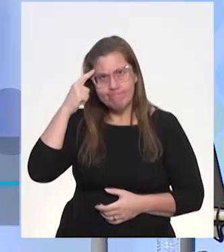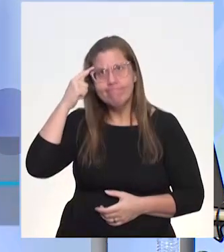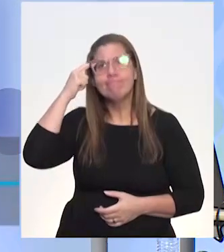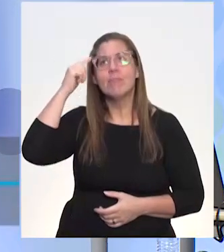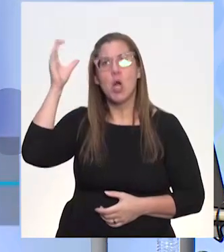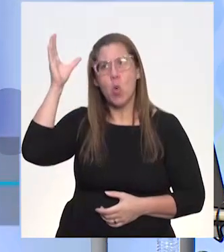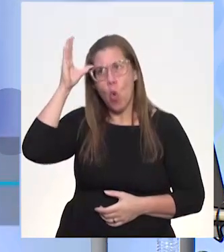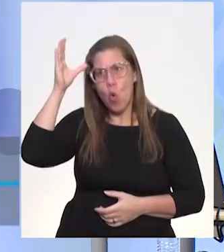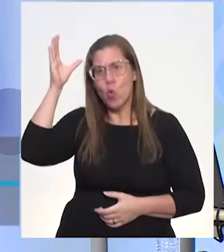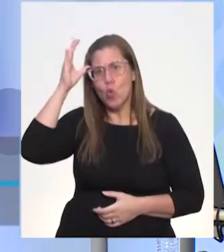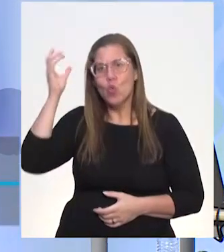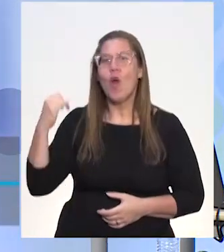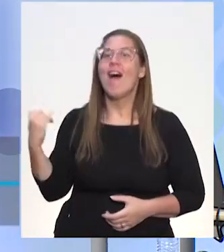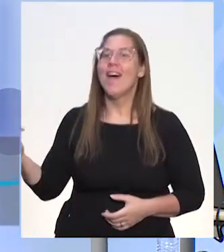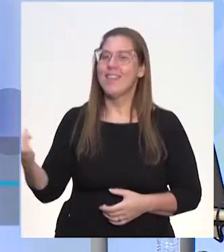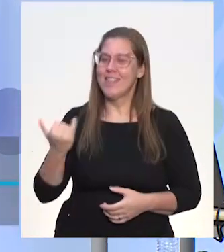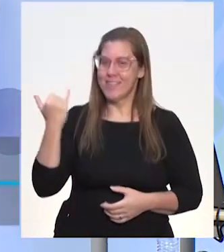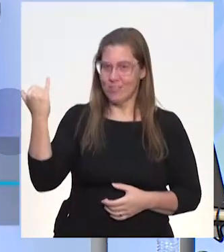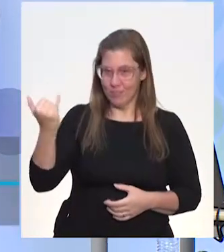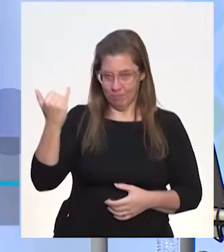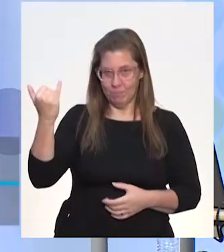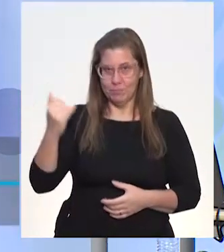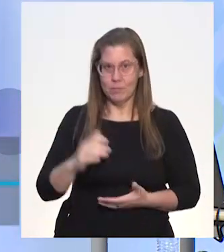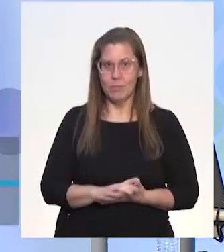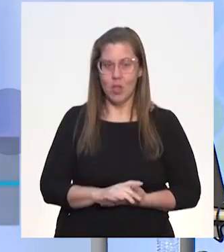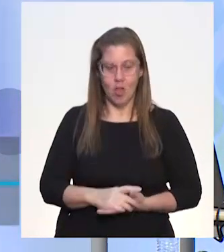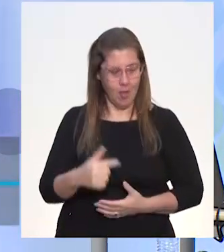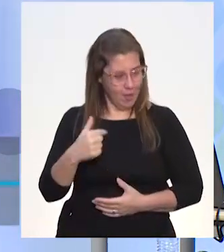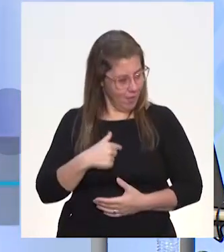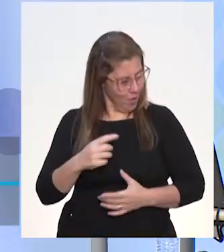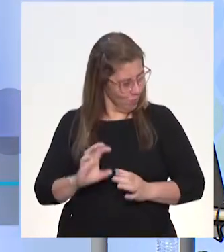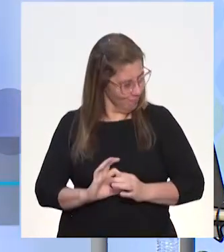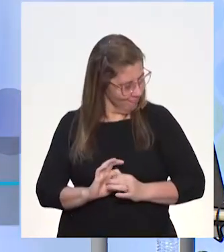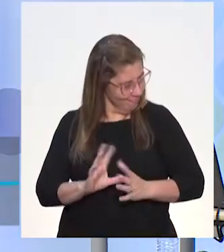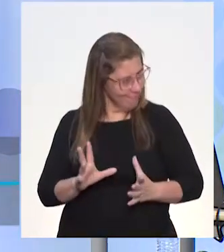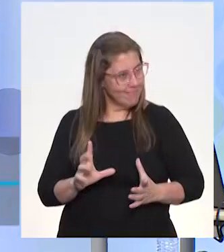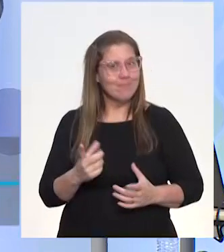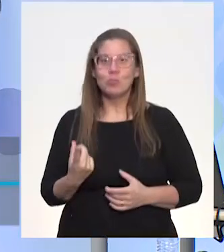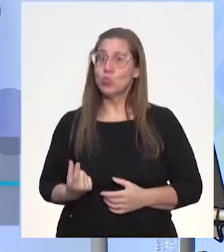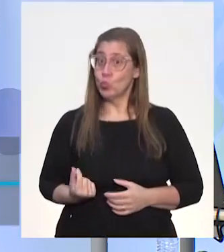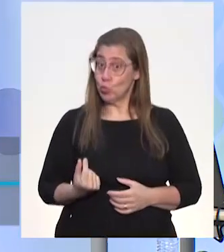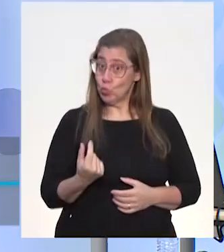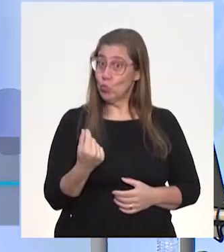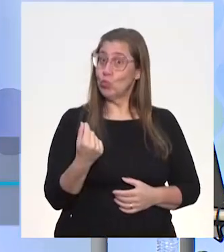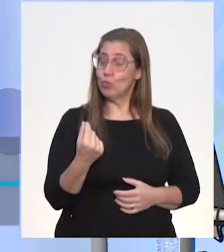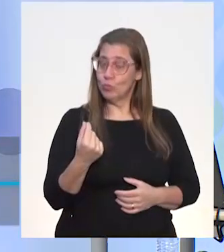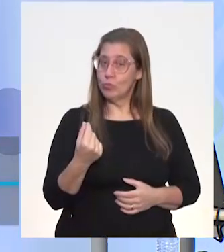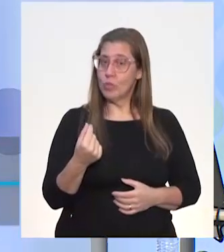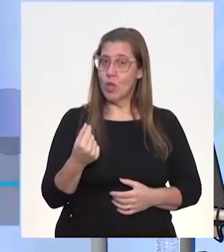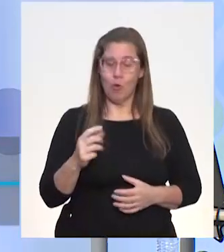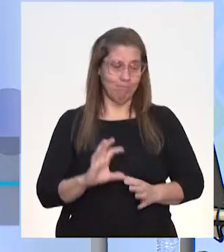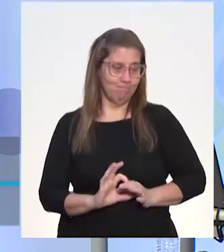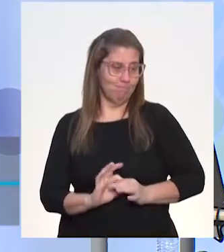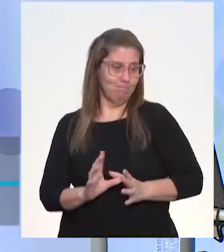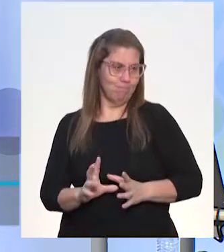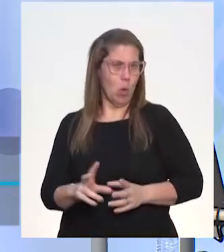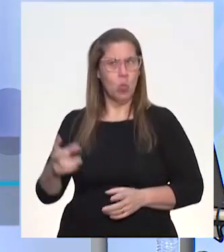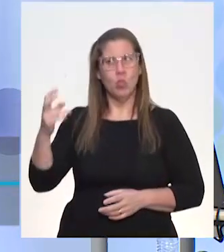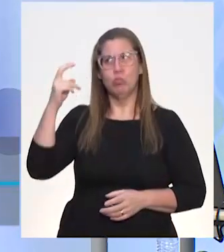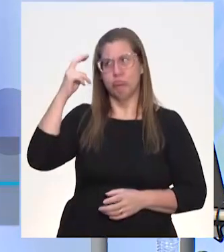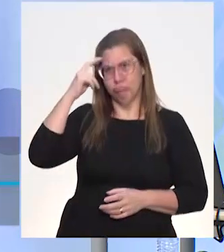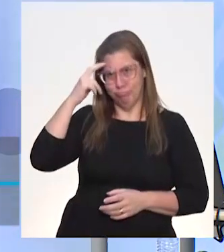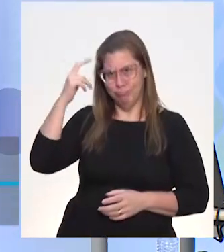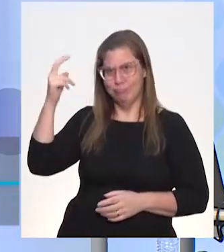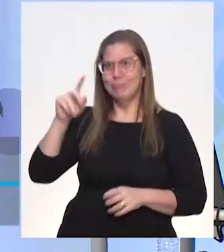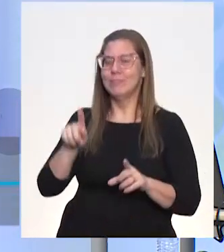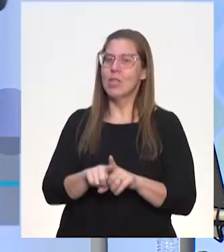extremamente interessante sobre a sua autonomia econômica, sobre sua autonomia intelectual, de